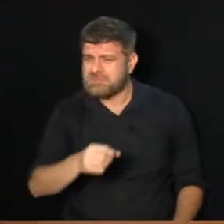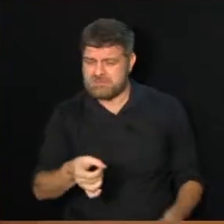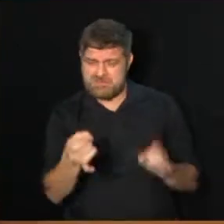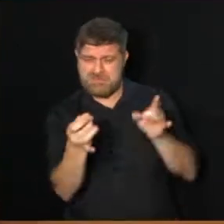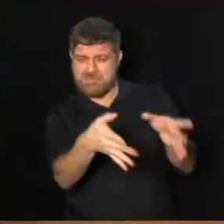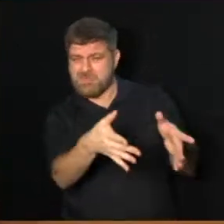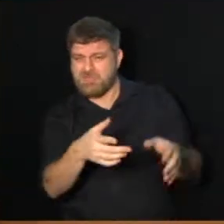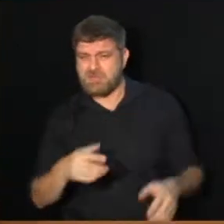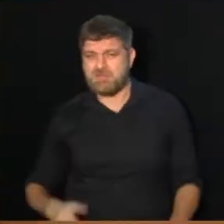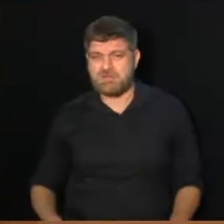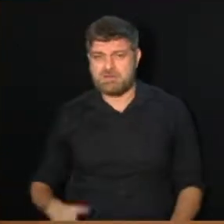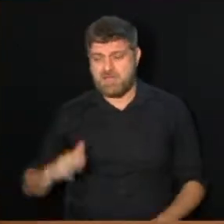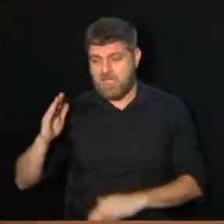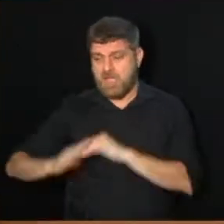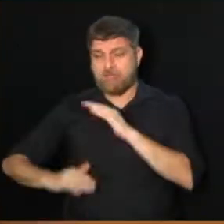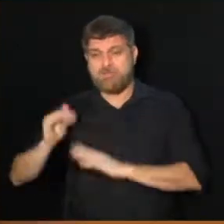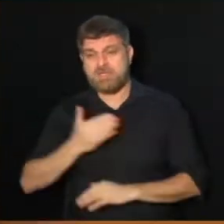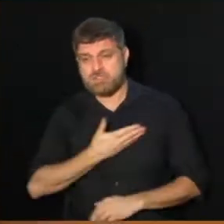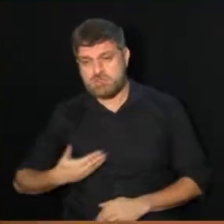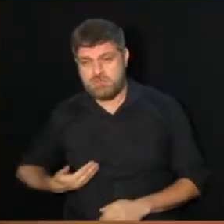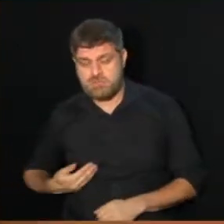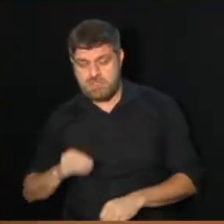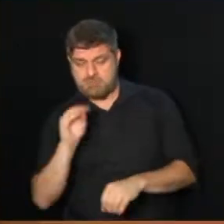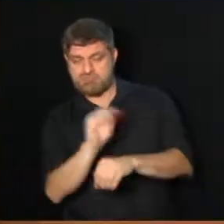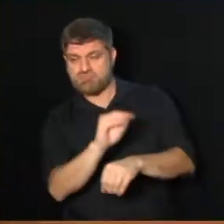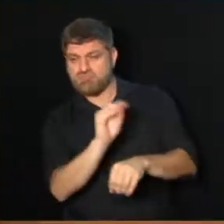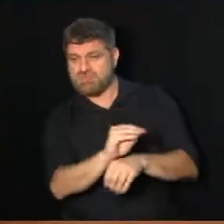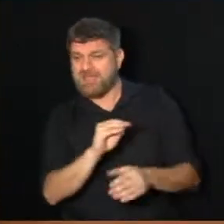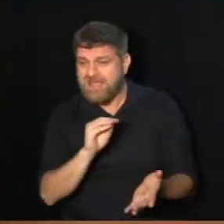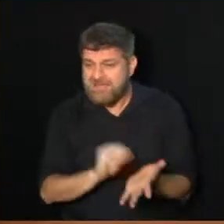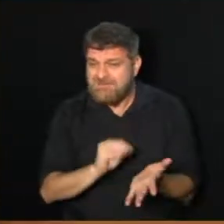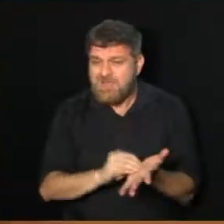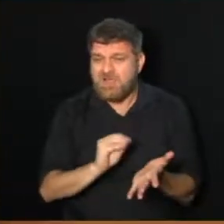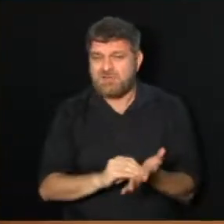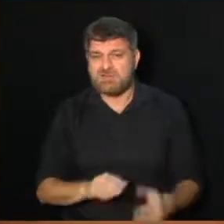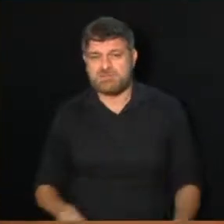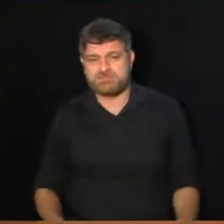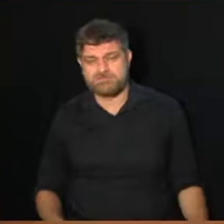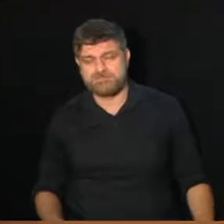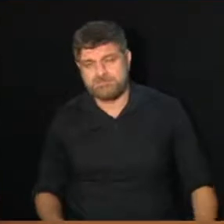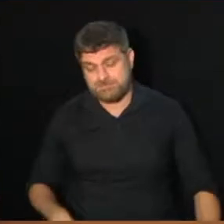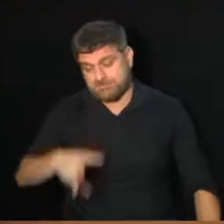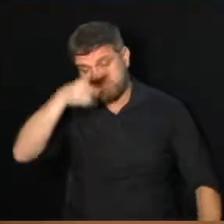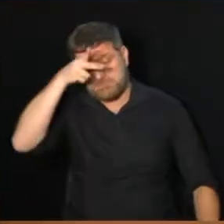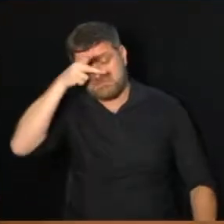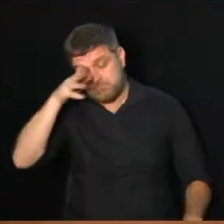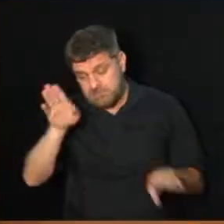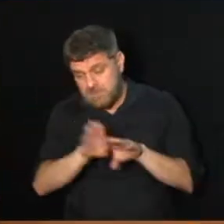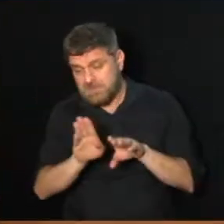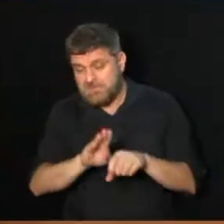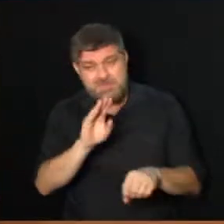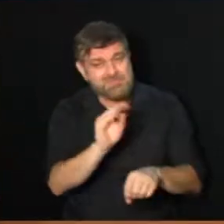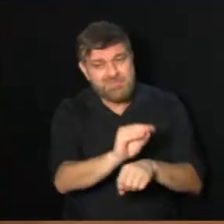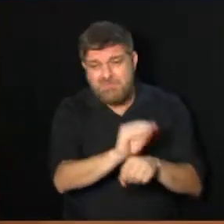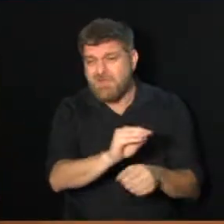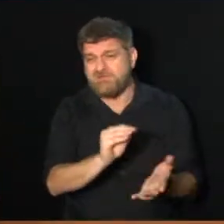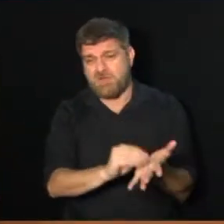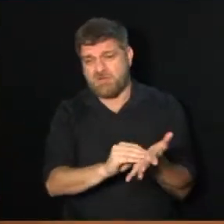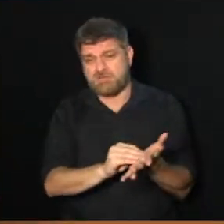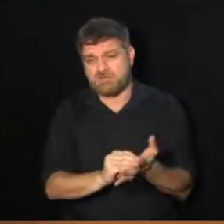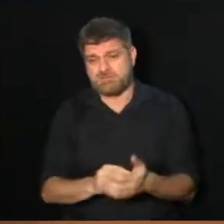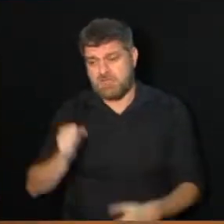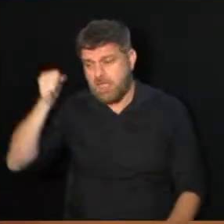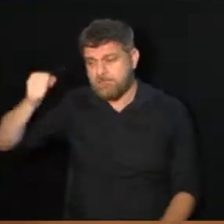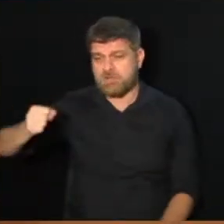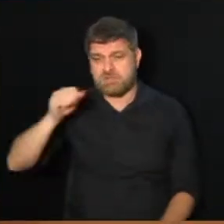públicas, tanto dessa casa como da prefeitura em si, né? A Pastoral da Criança, ela tem essa